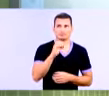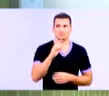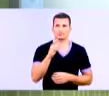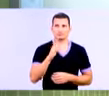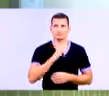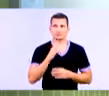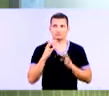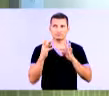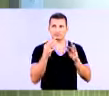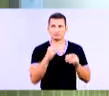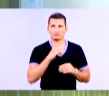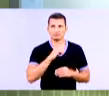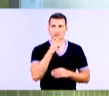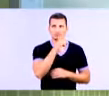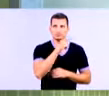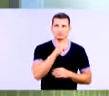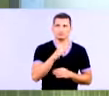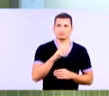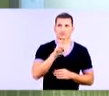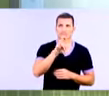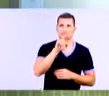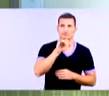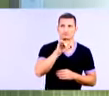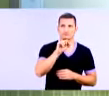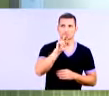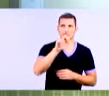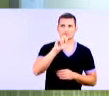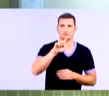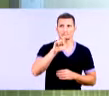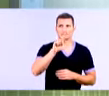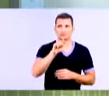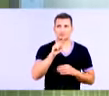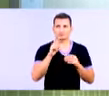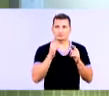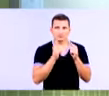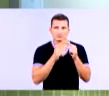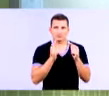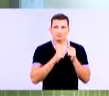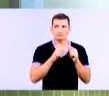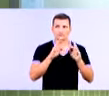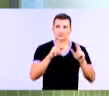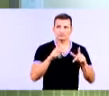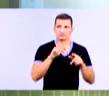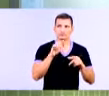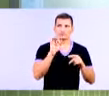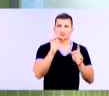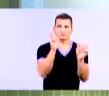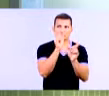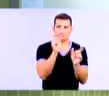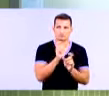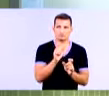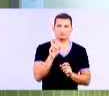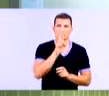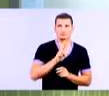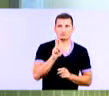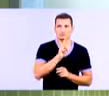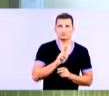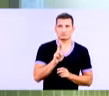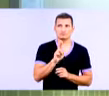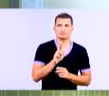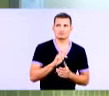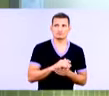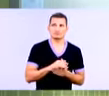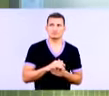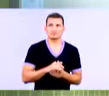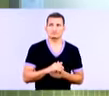lá no Visual G, que foi visto lá no algoritmo, é igualzinho. A diferença vão ser as estruturas que a gente vai utilizar. Então, em vez de a